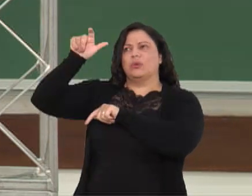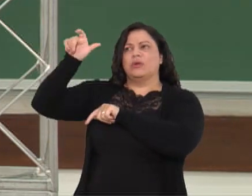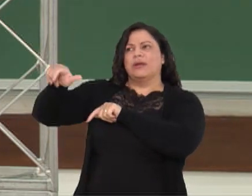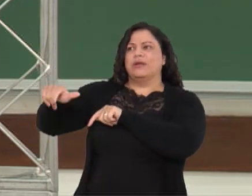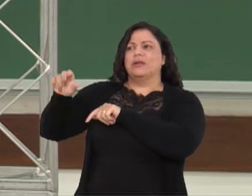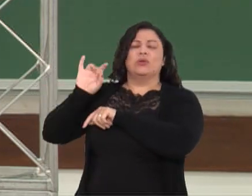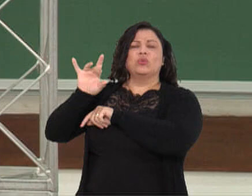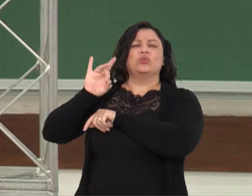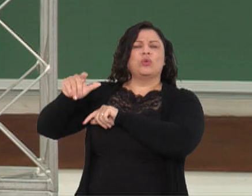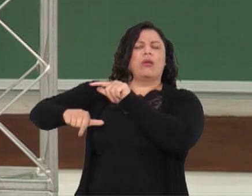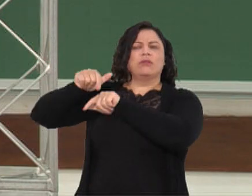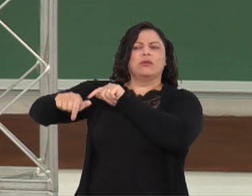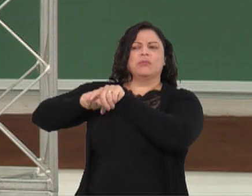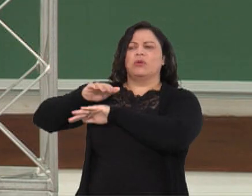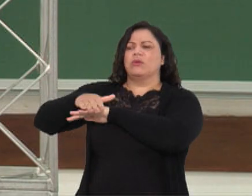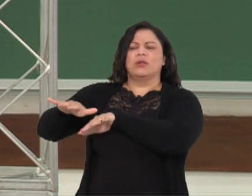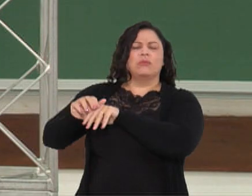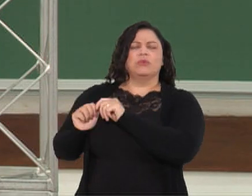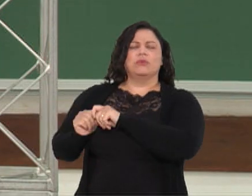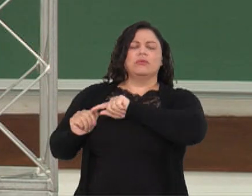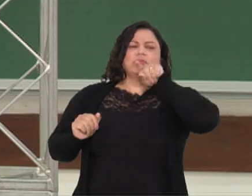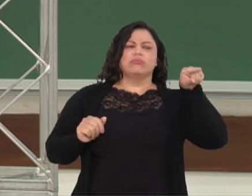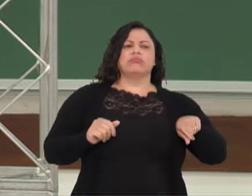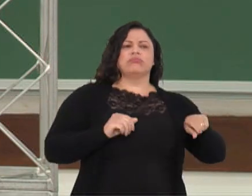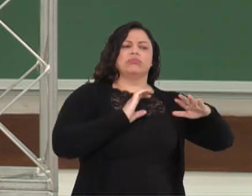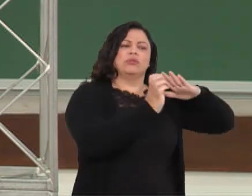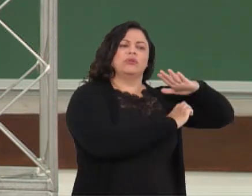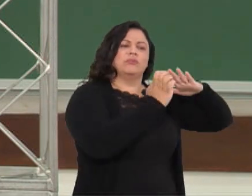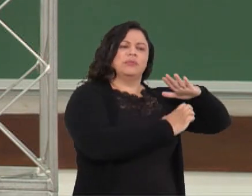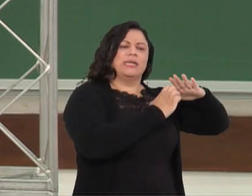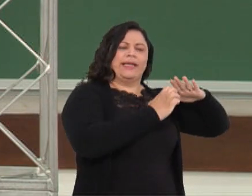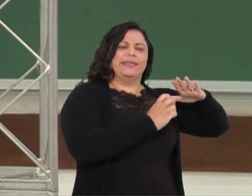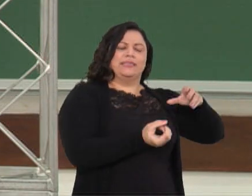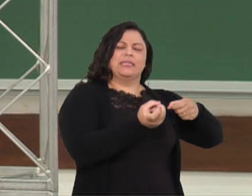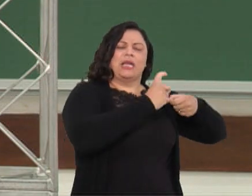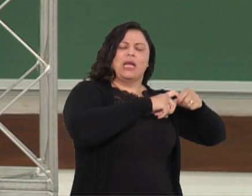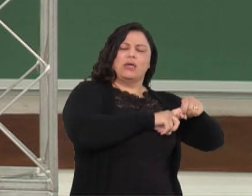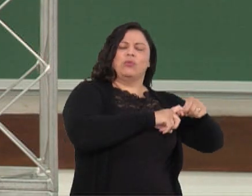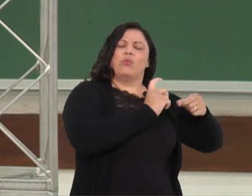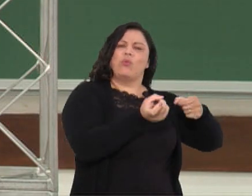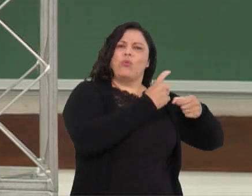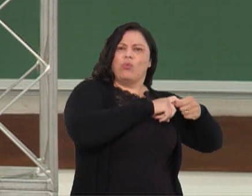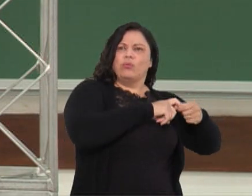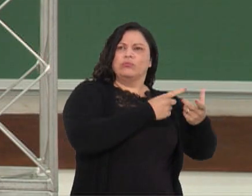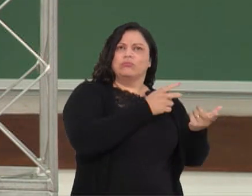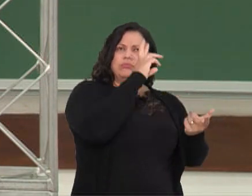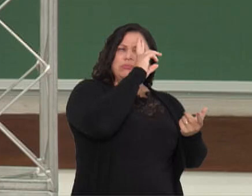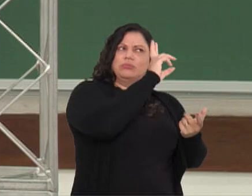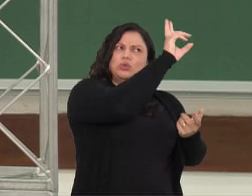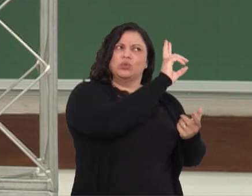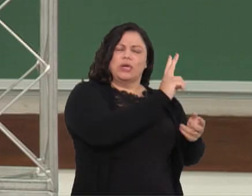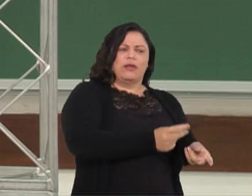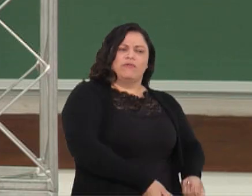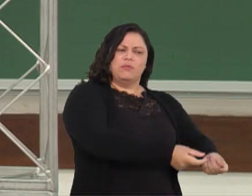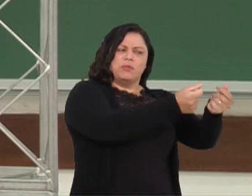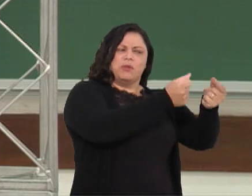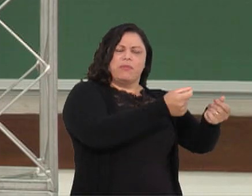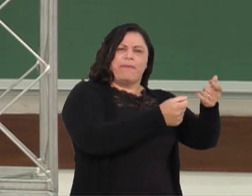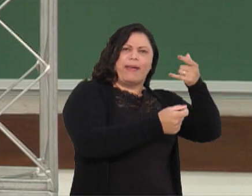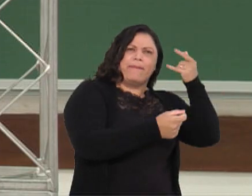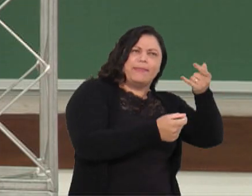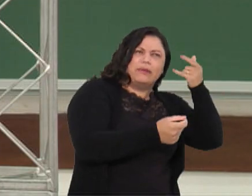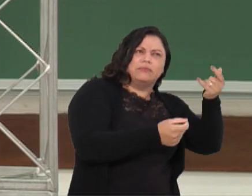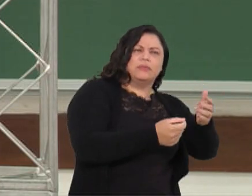trabalhar e acabou-se. E o grande empresário, está tudo certo ele ter muito lucro, e é assim que a sociedade funciona.